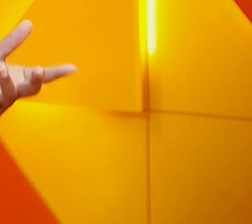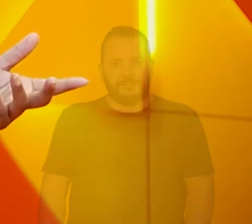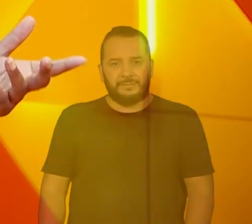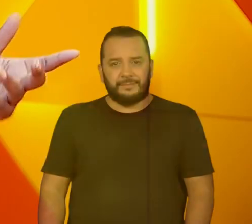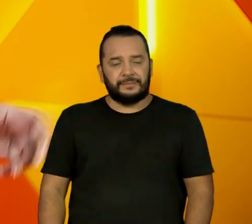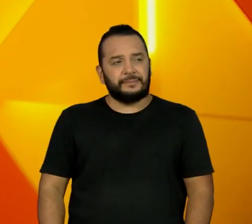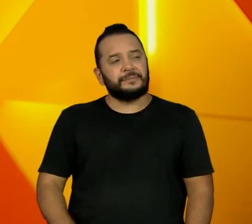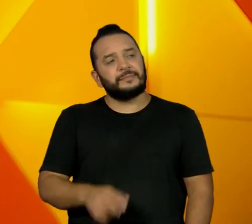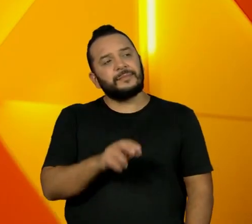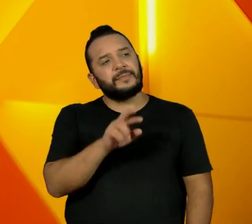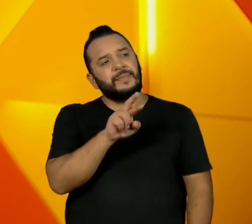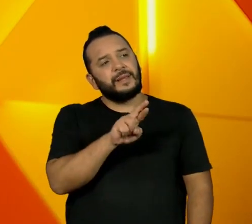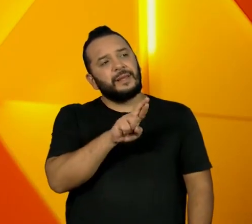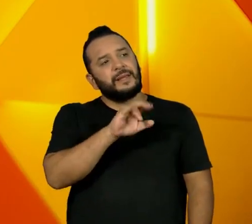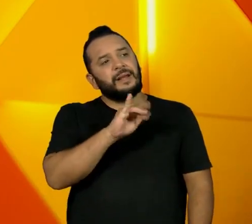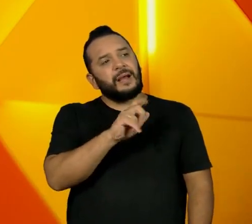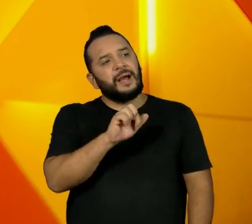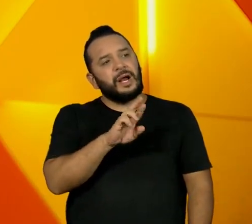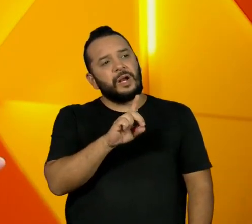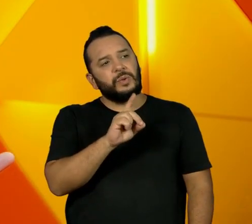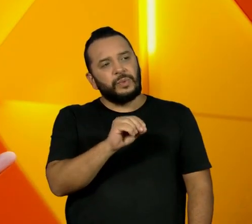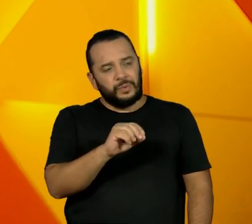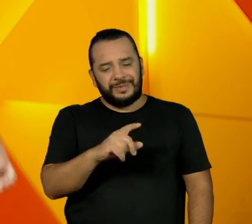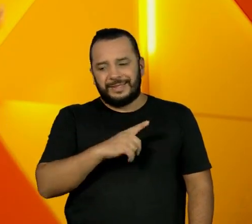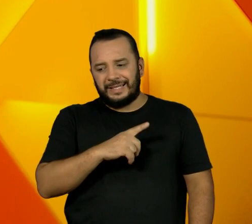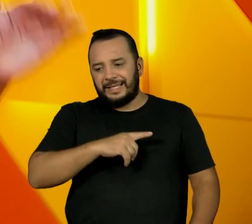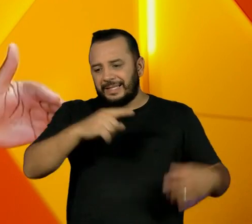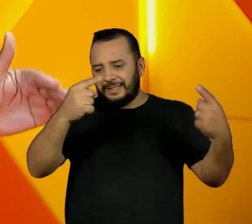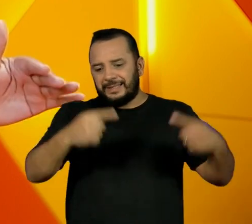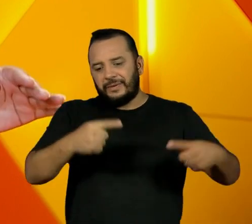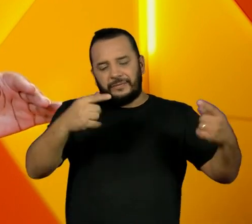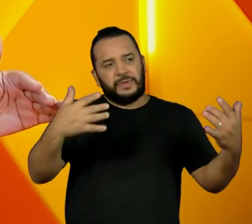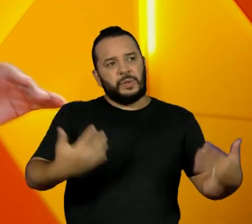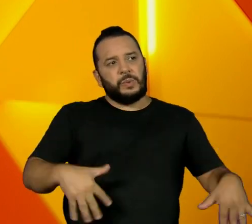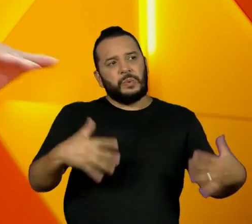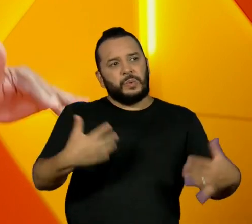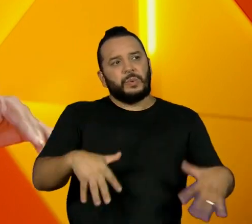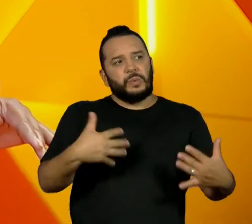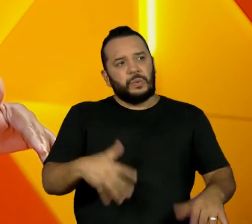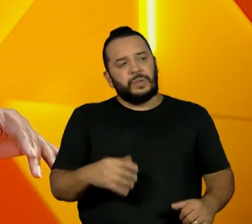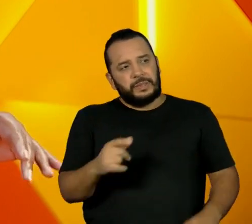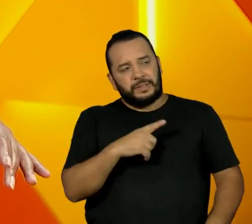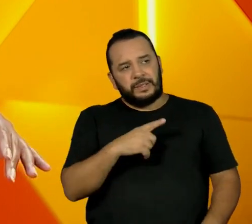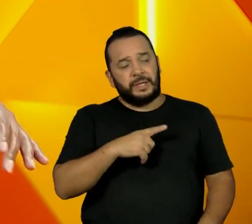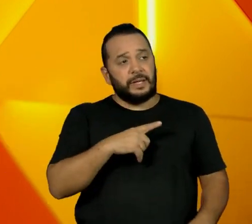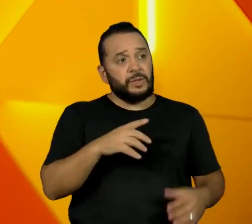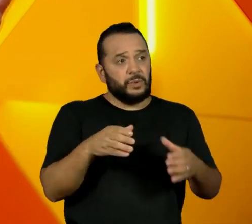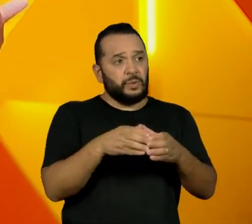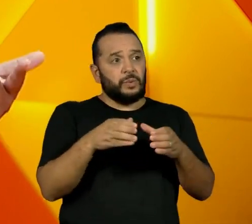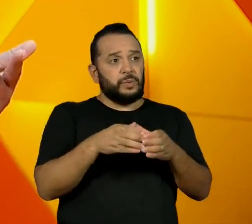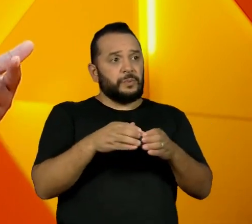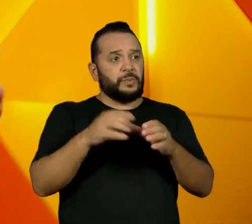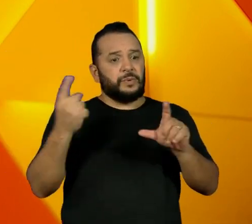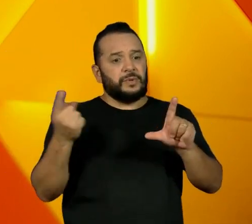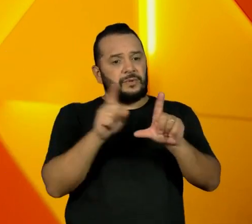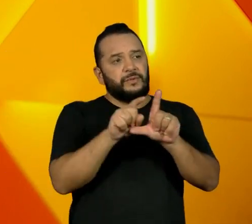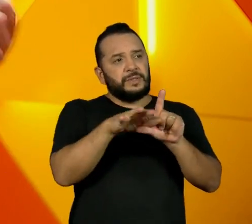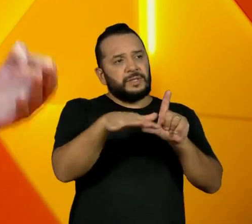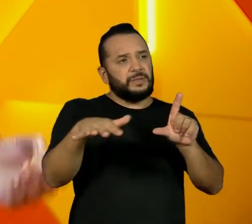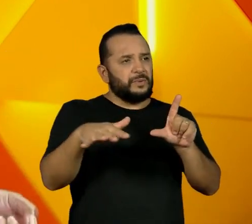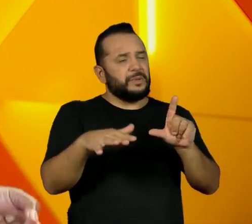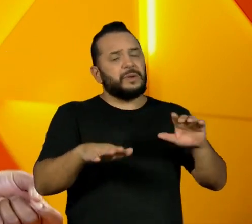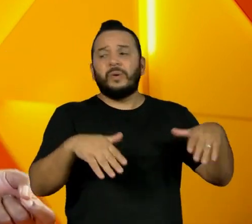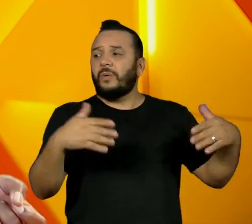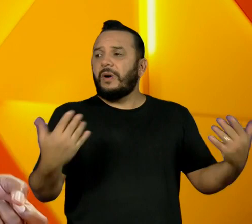Ricardo, a gente viu aí como são intensos os desafios. E quando a gente parte para esse olhar desse grupo dos influenciadores, conta para mim aí quais são